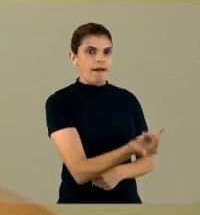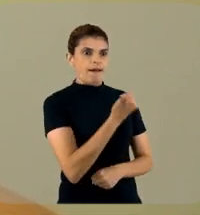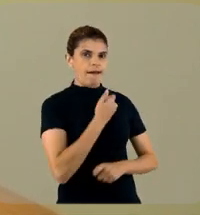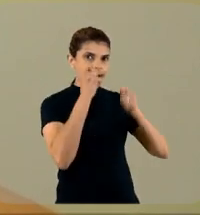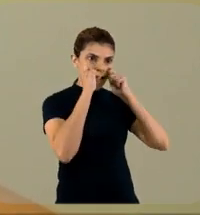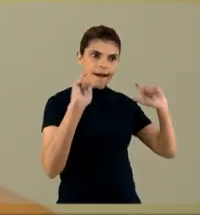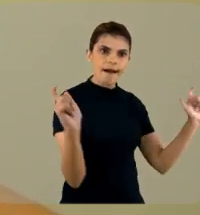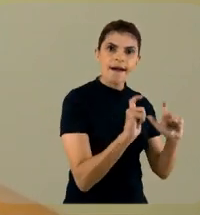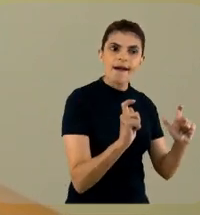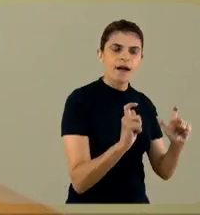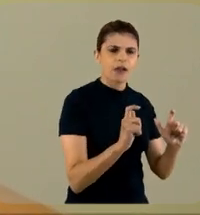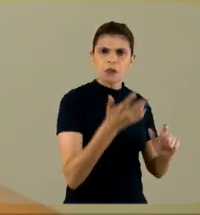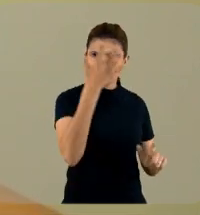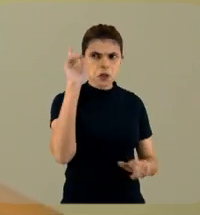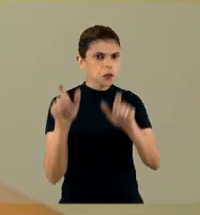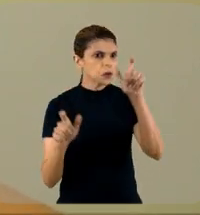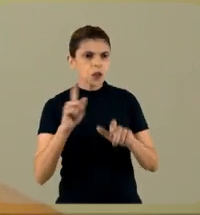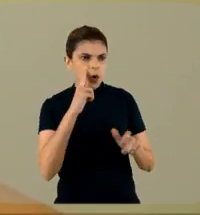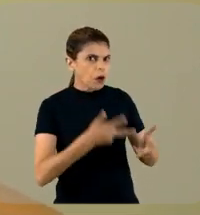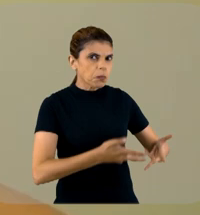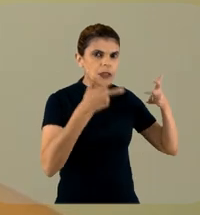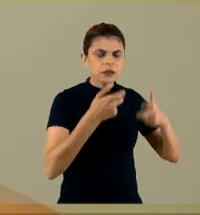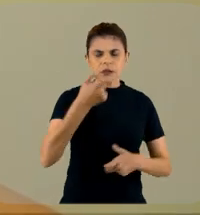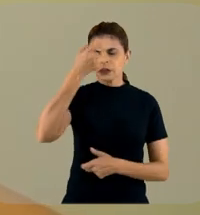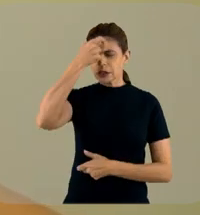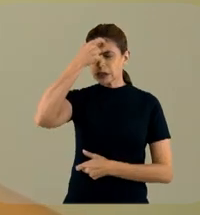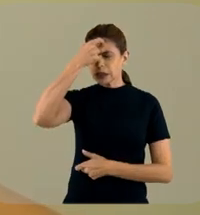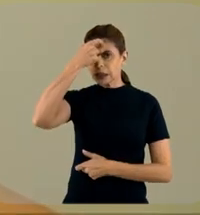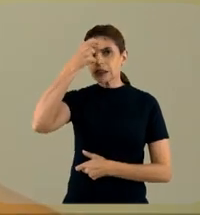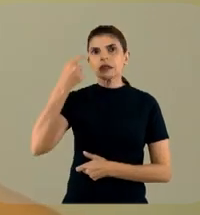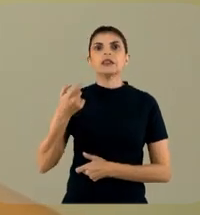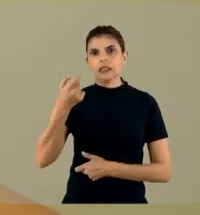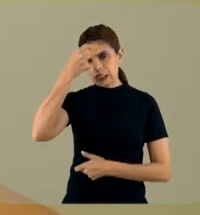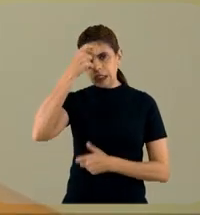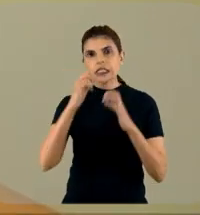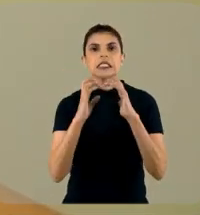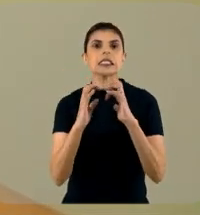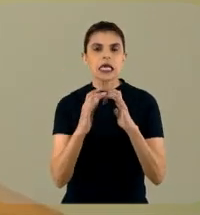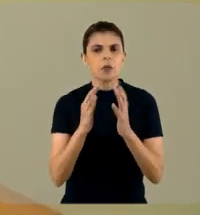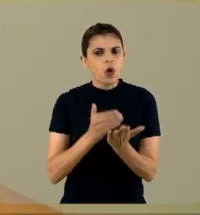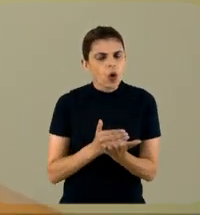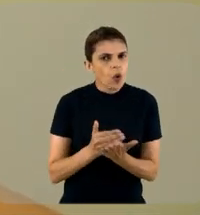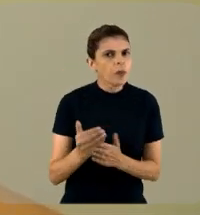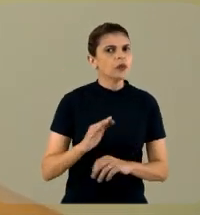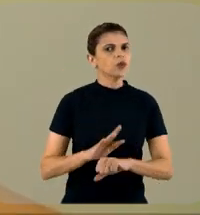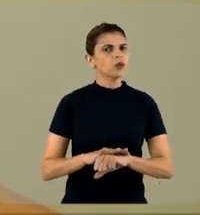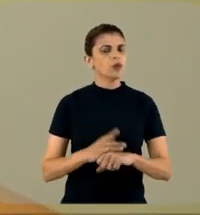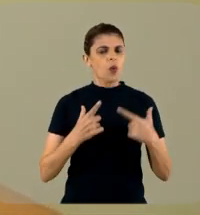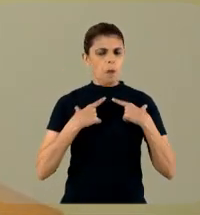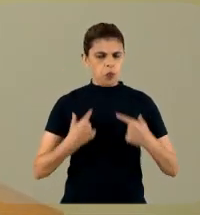esse sinal de alerta não é ativado ã no cérebro desses pacientes Então já eh no início da